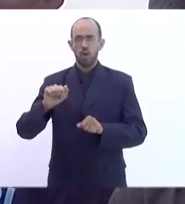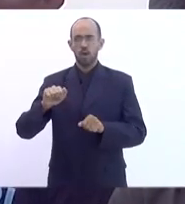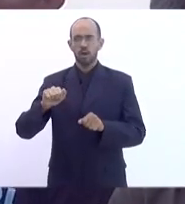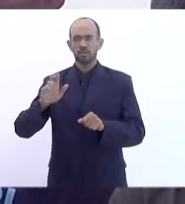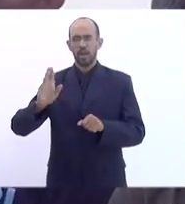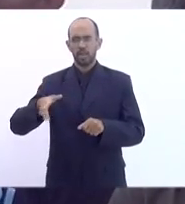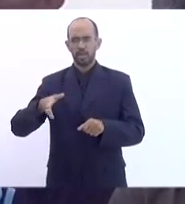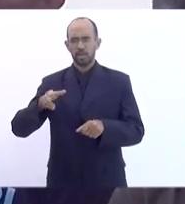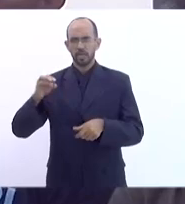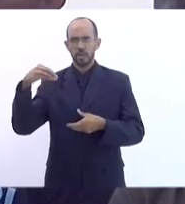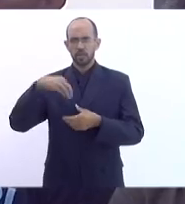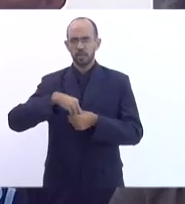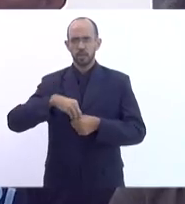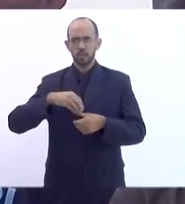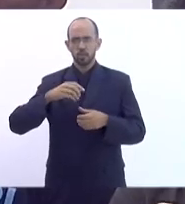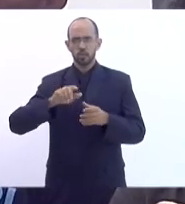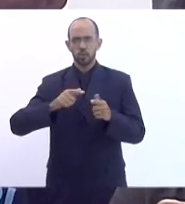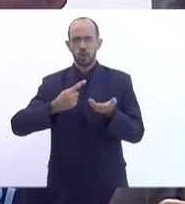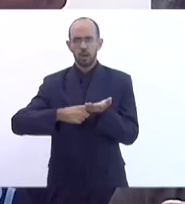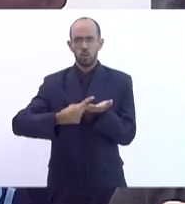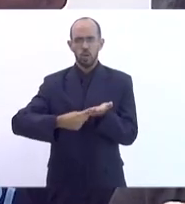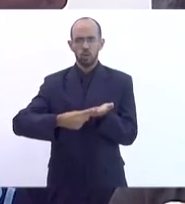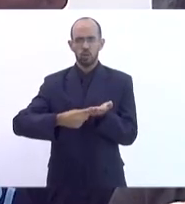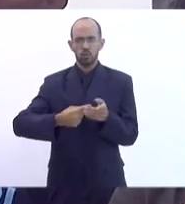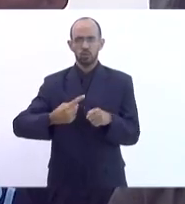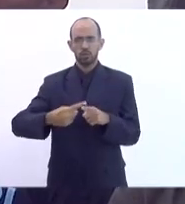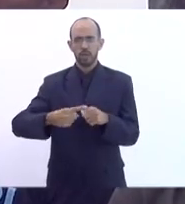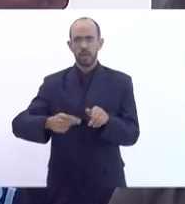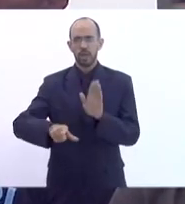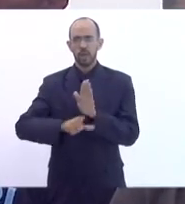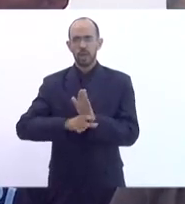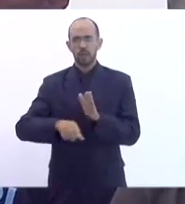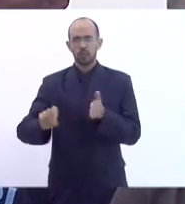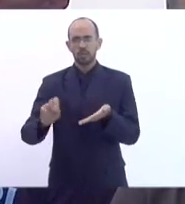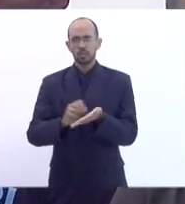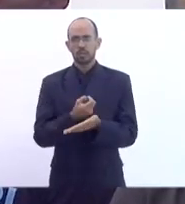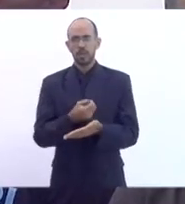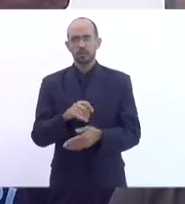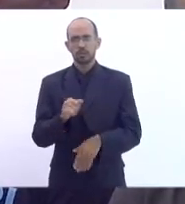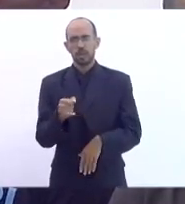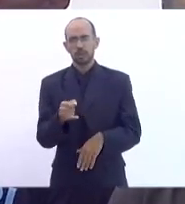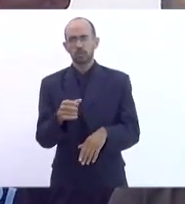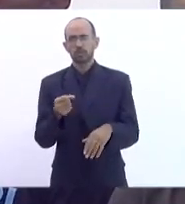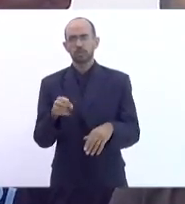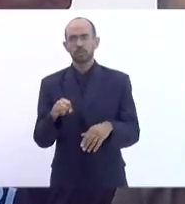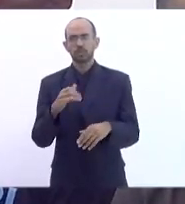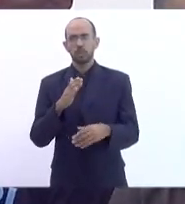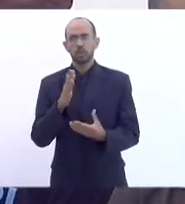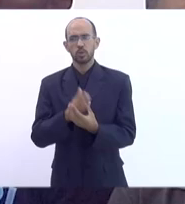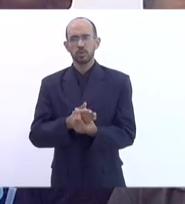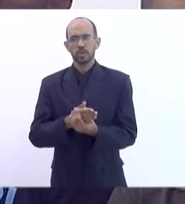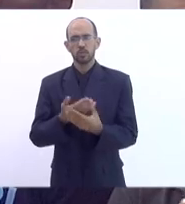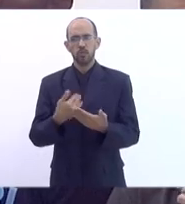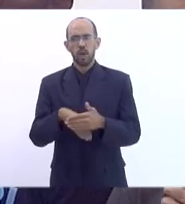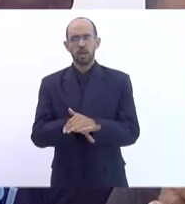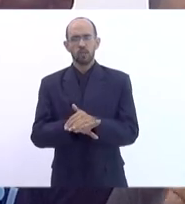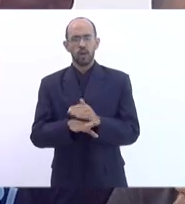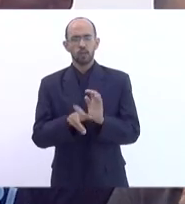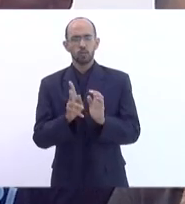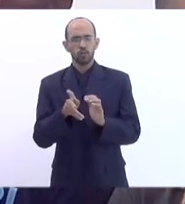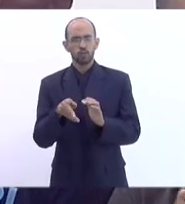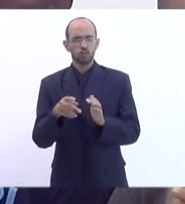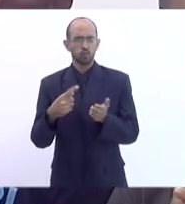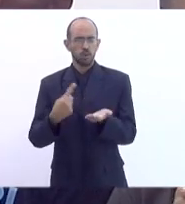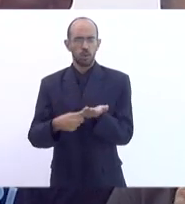dentro do acordo porque a lei foi sancionada em janeiro e se o meu processo arquivado agora eu continua tendo fundo